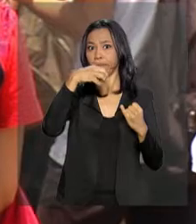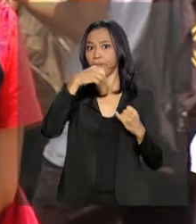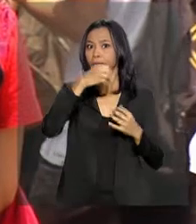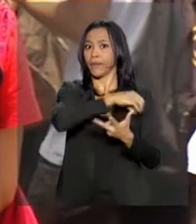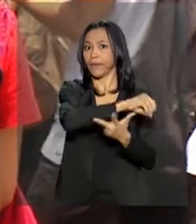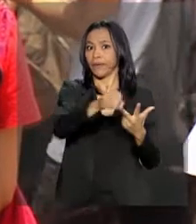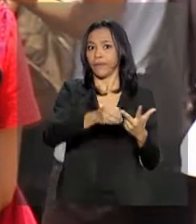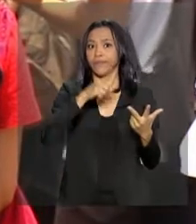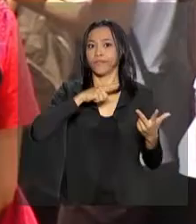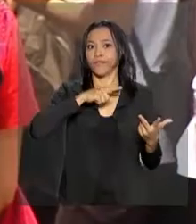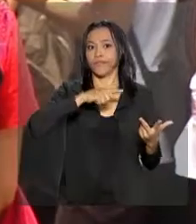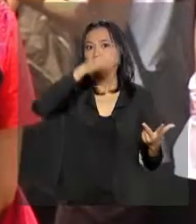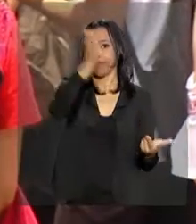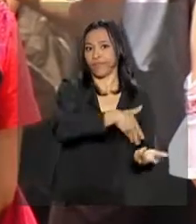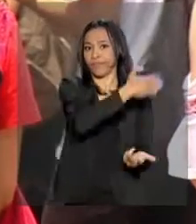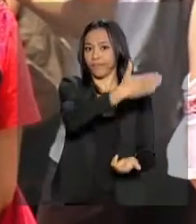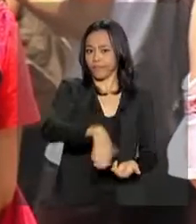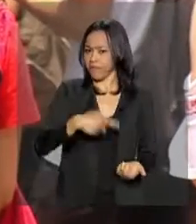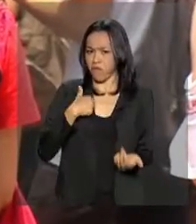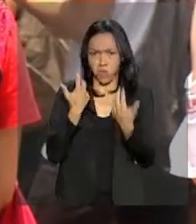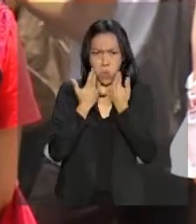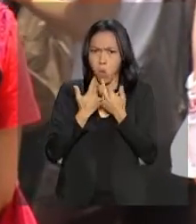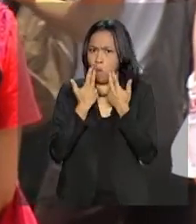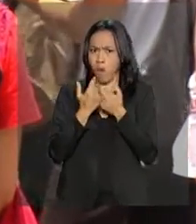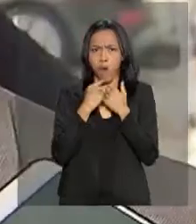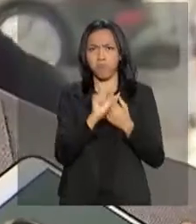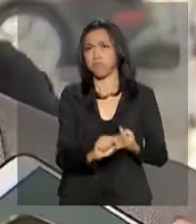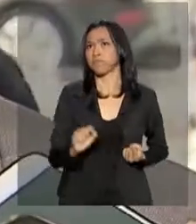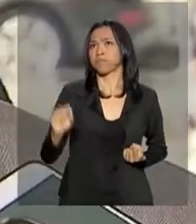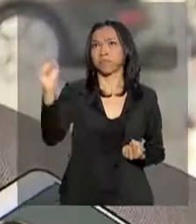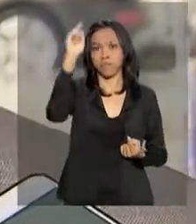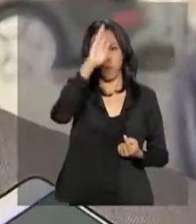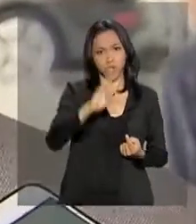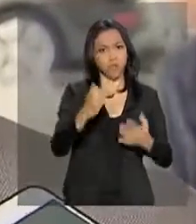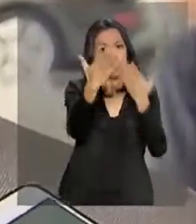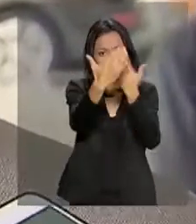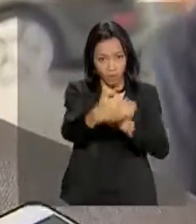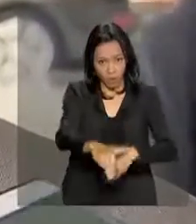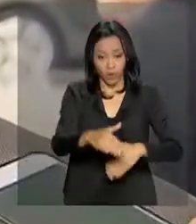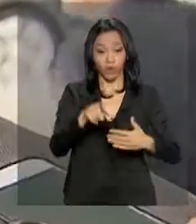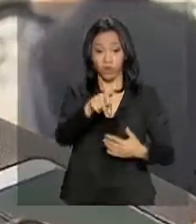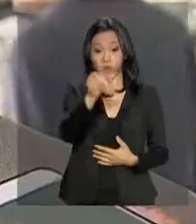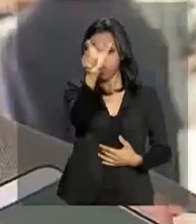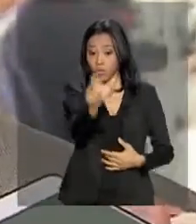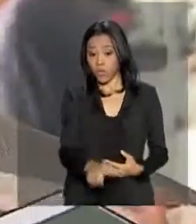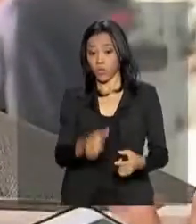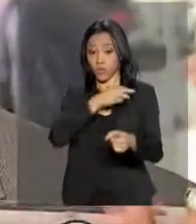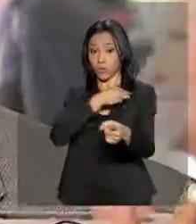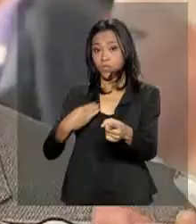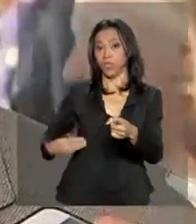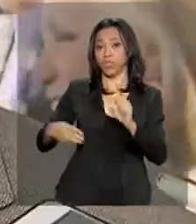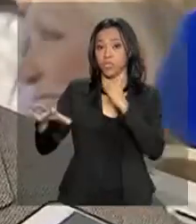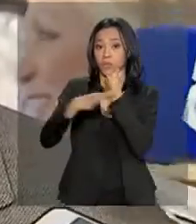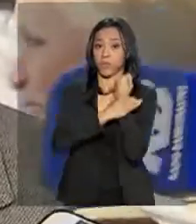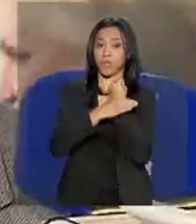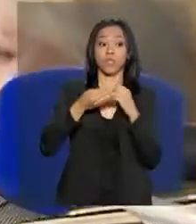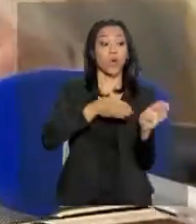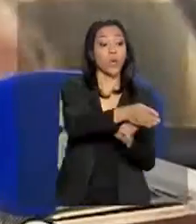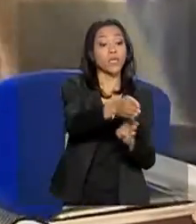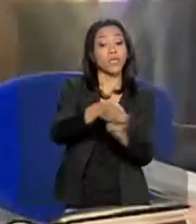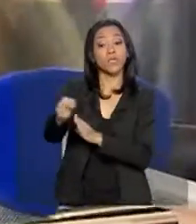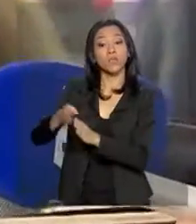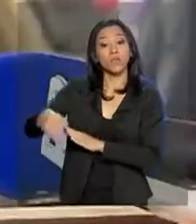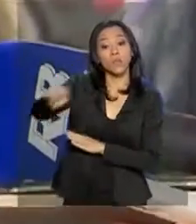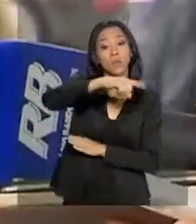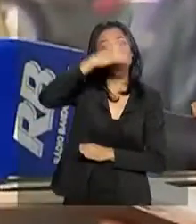cancelado, mas a prova foi aplicada normalmente em todo o país. O ministro da Segurança Pública, Raul Jungmann, orientou os candidatos que se